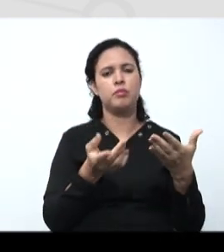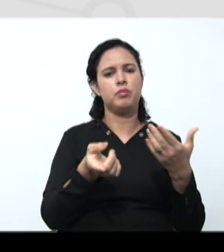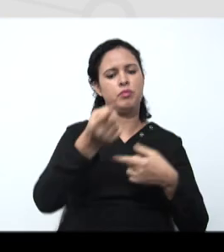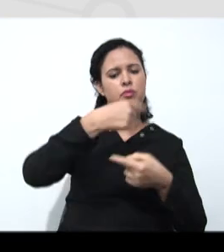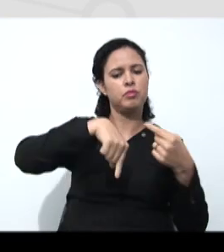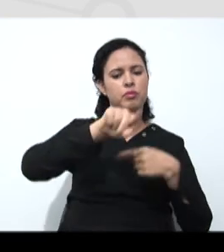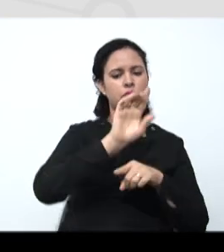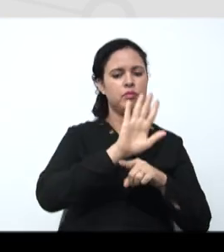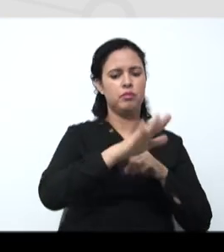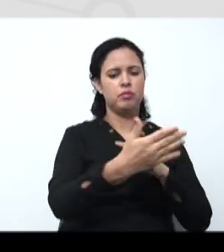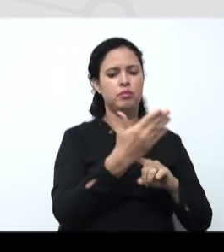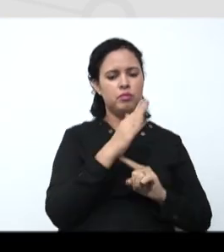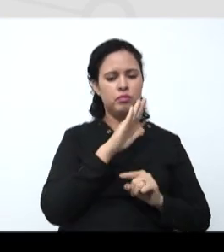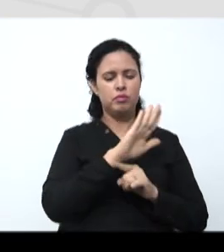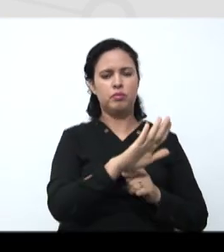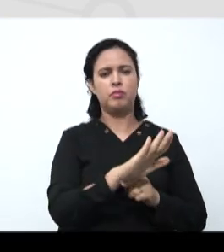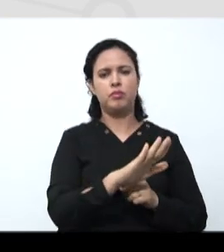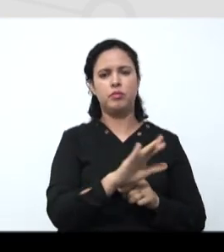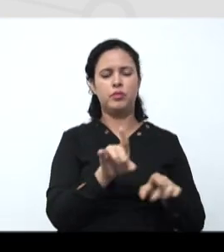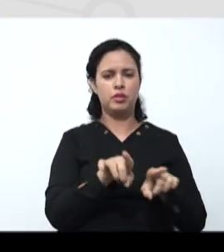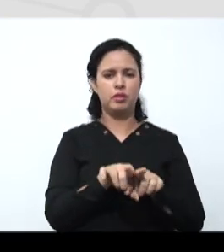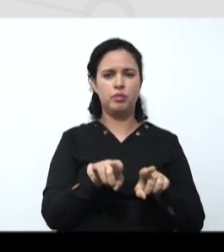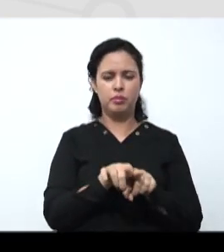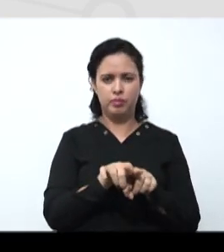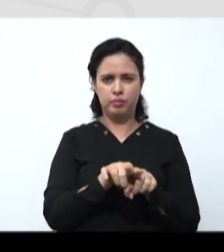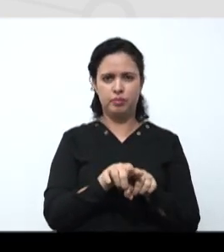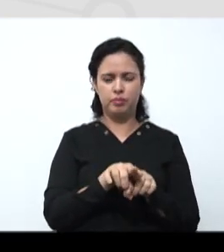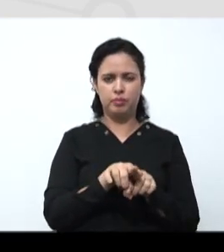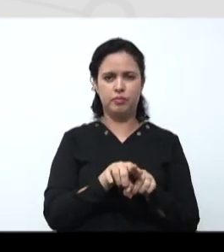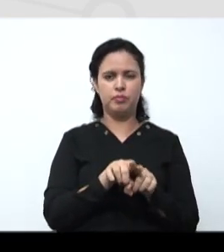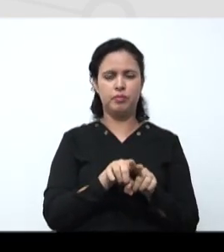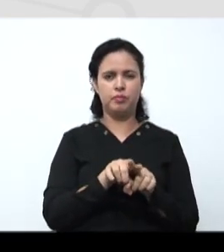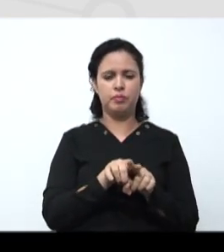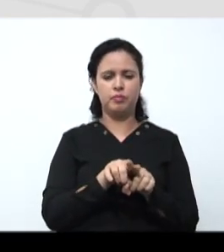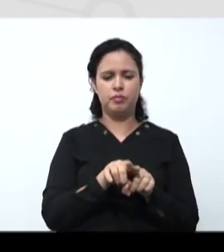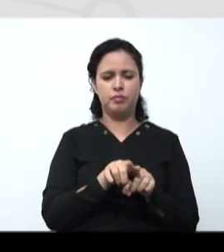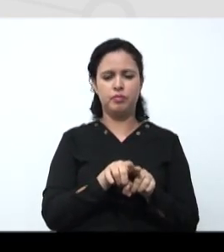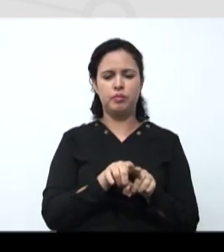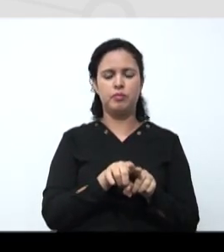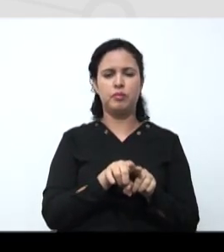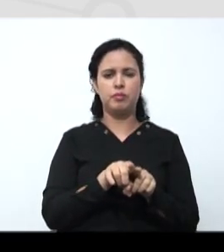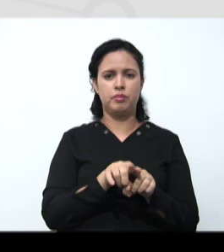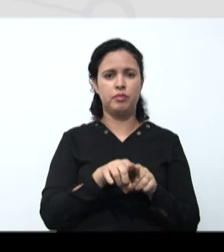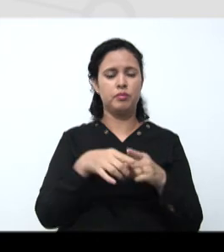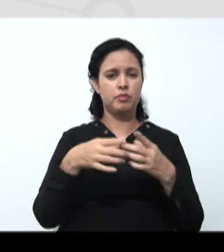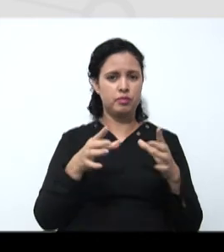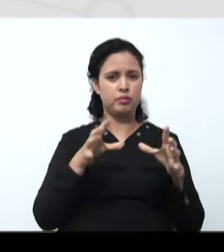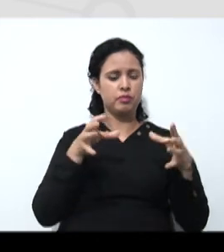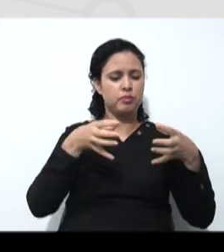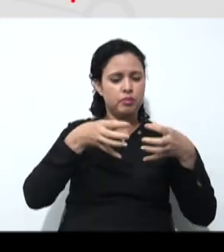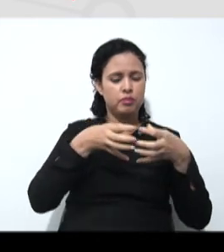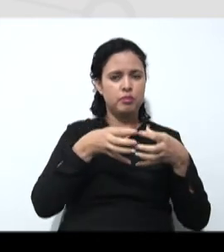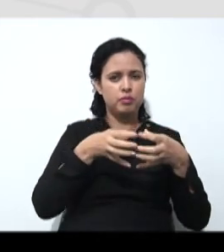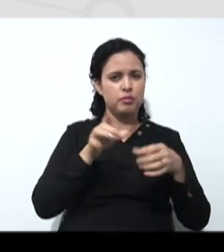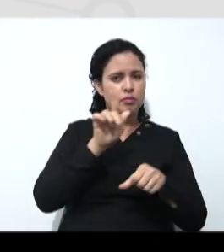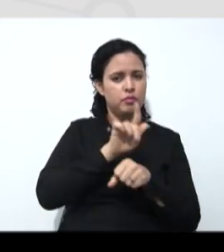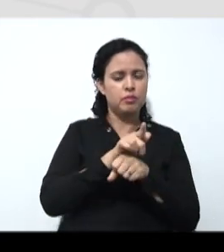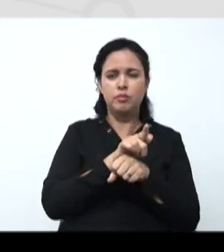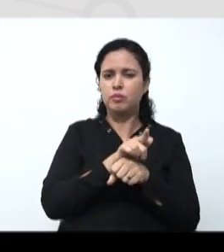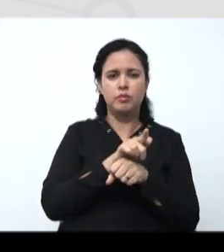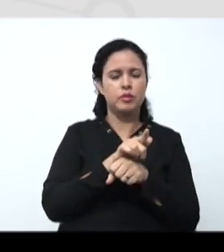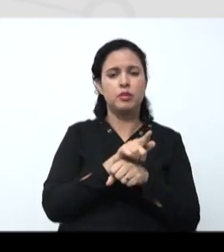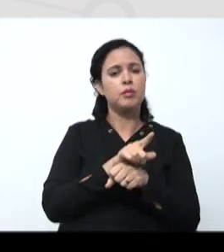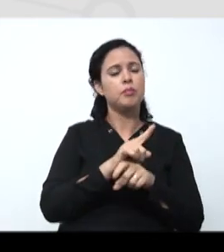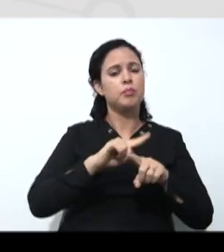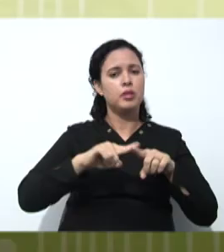do empreendimento, até mesmo quando fazia parte ou quando não fazia parte da equipe gestora. Então veja, a gente está